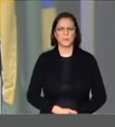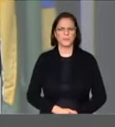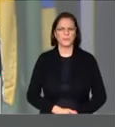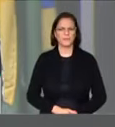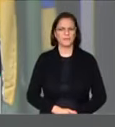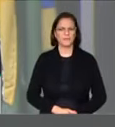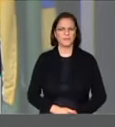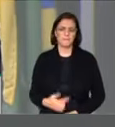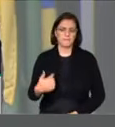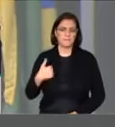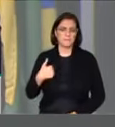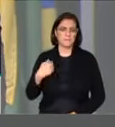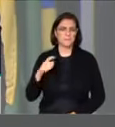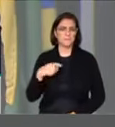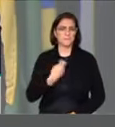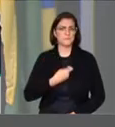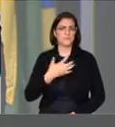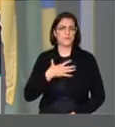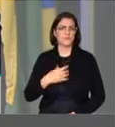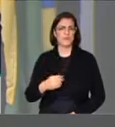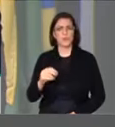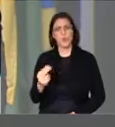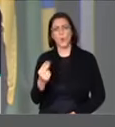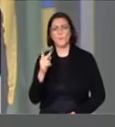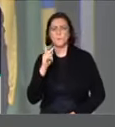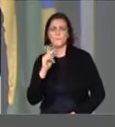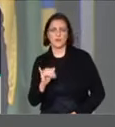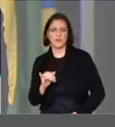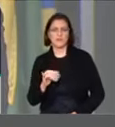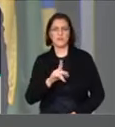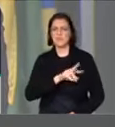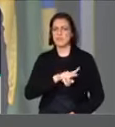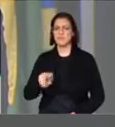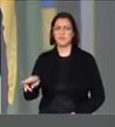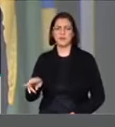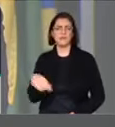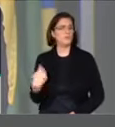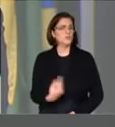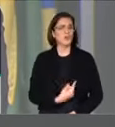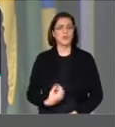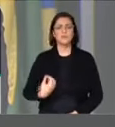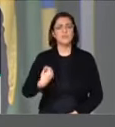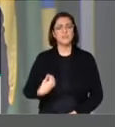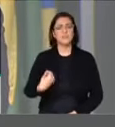somos pais, nós somos irmãos, nós somos trabalhadores e trabalhadoras